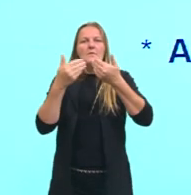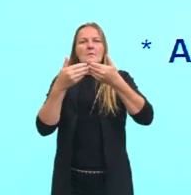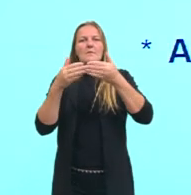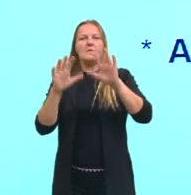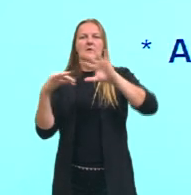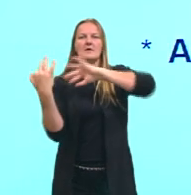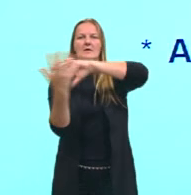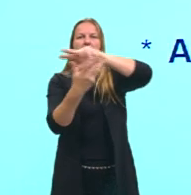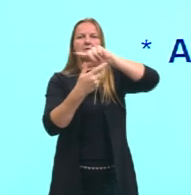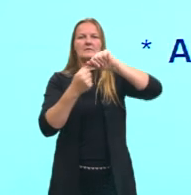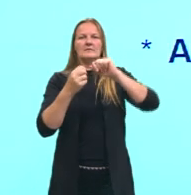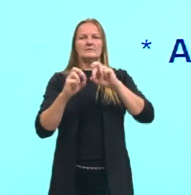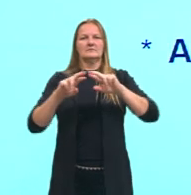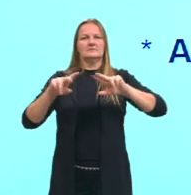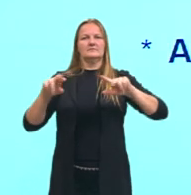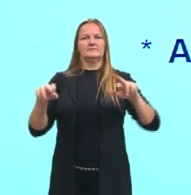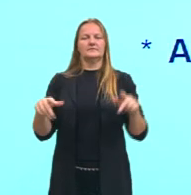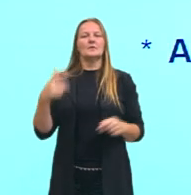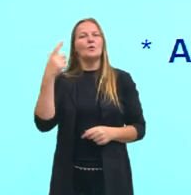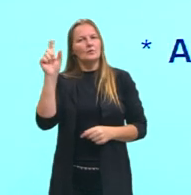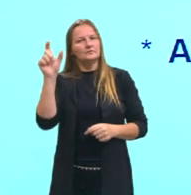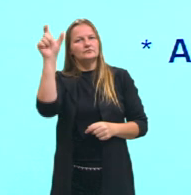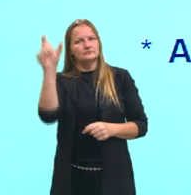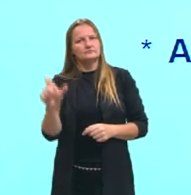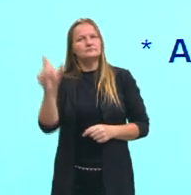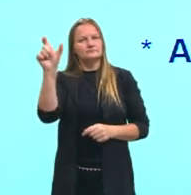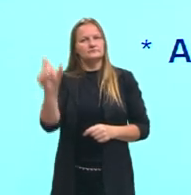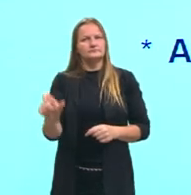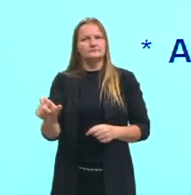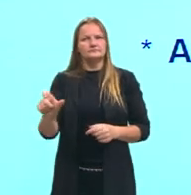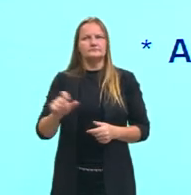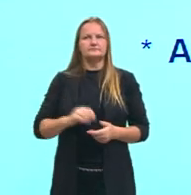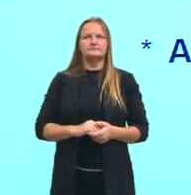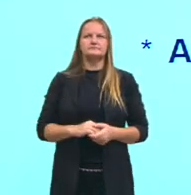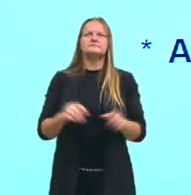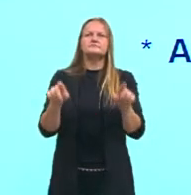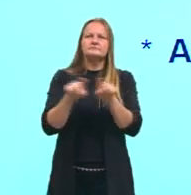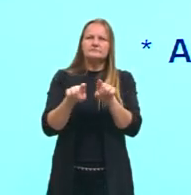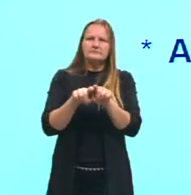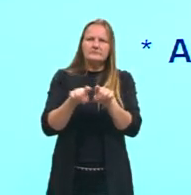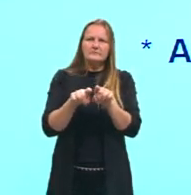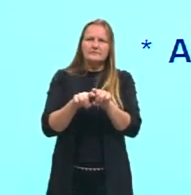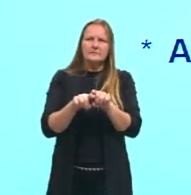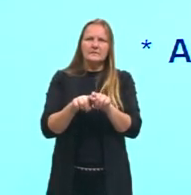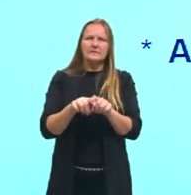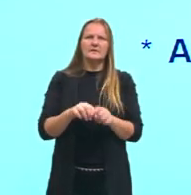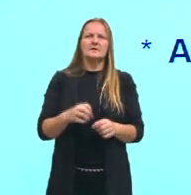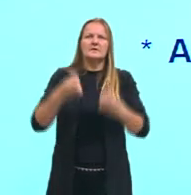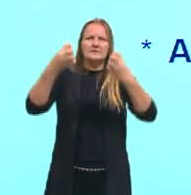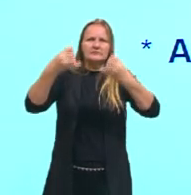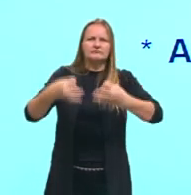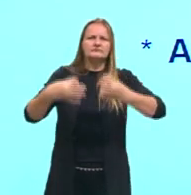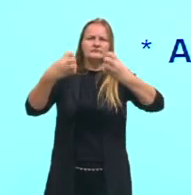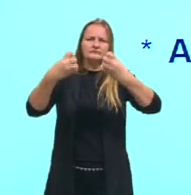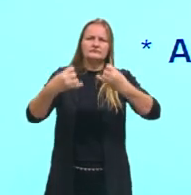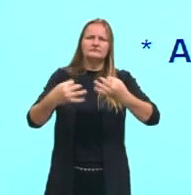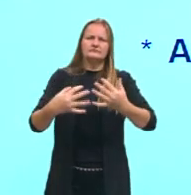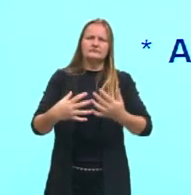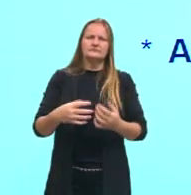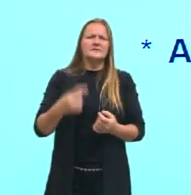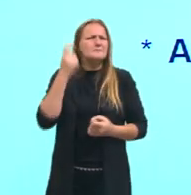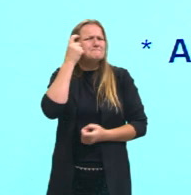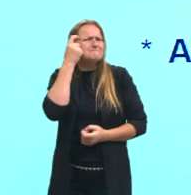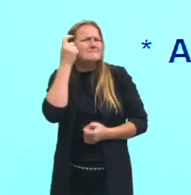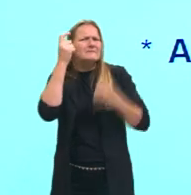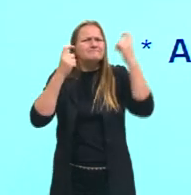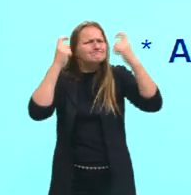coisas ok tá parado também que vai que vai se debruçar seu da origem que vai questionar que